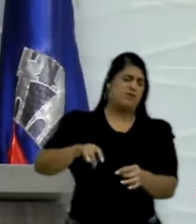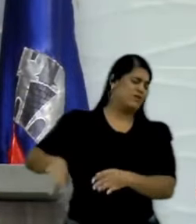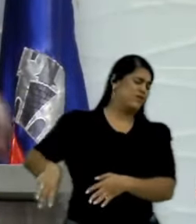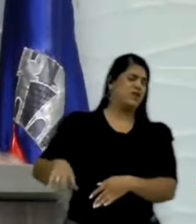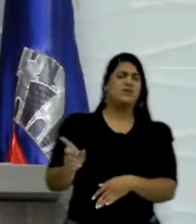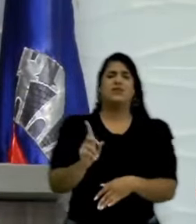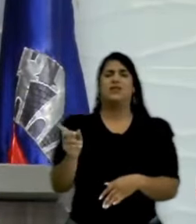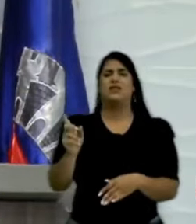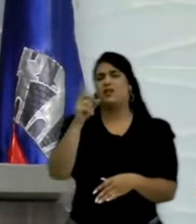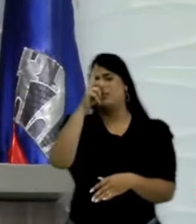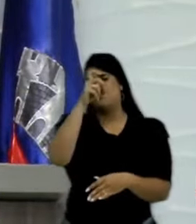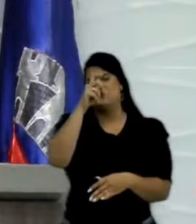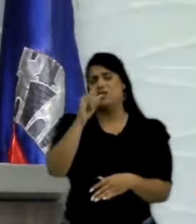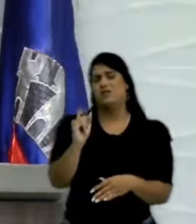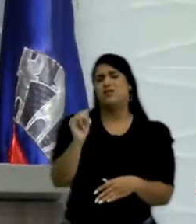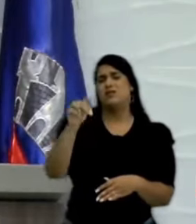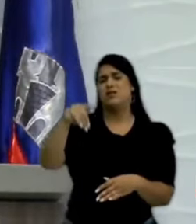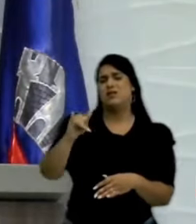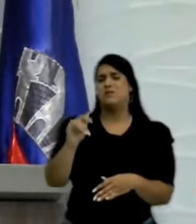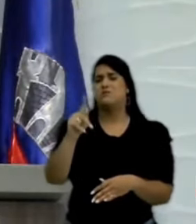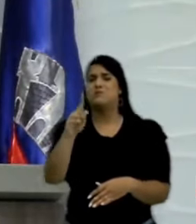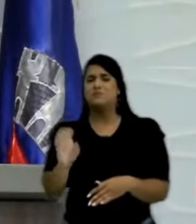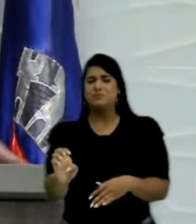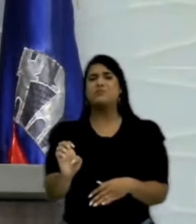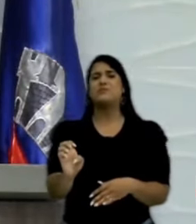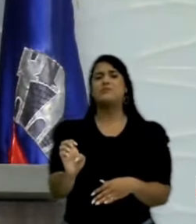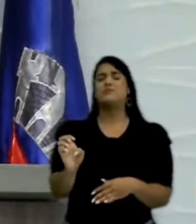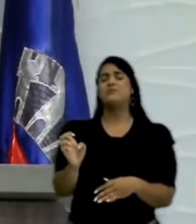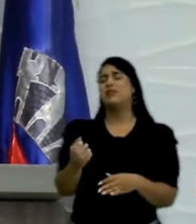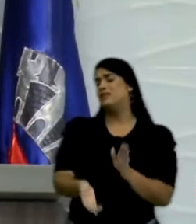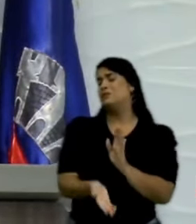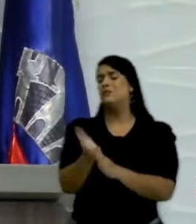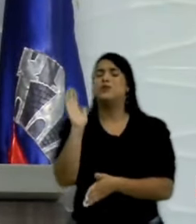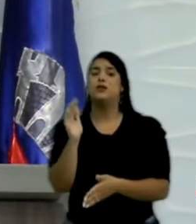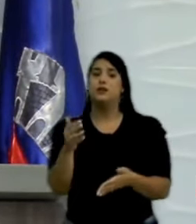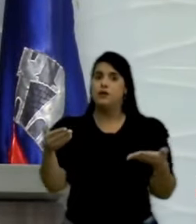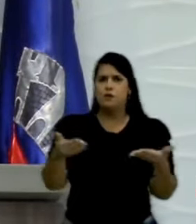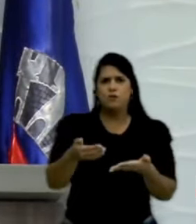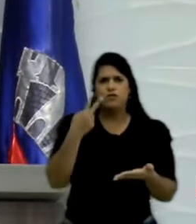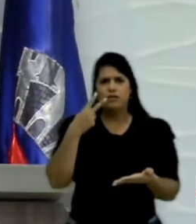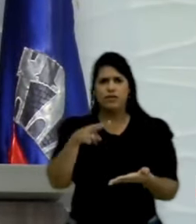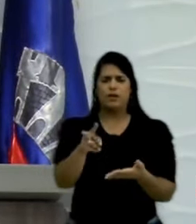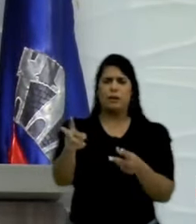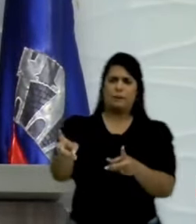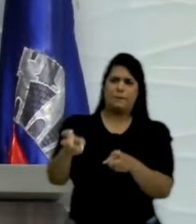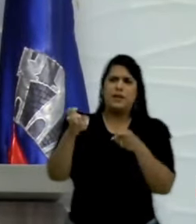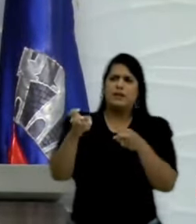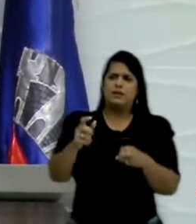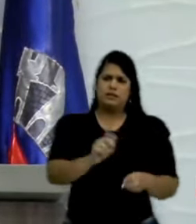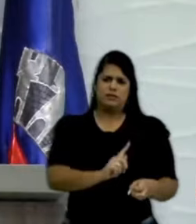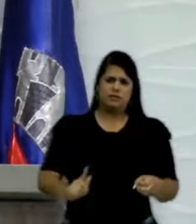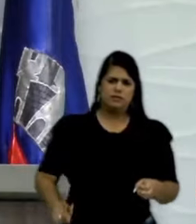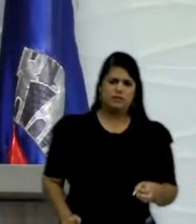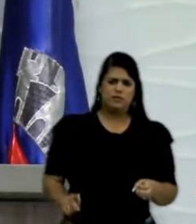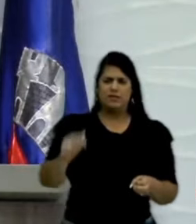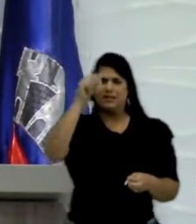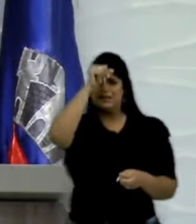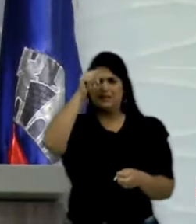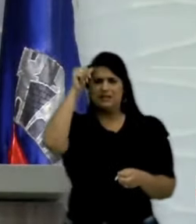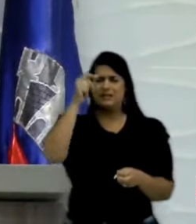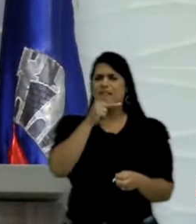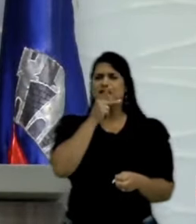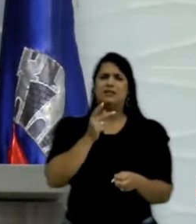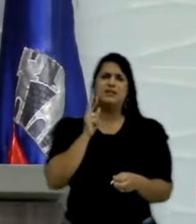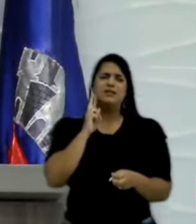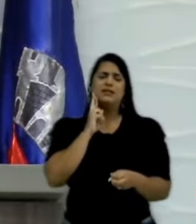que a maioria ficava no IMIP, porque era para poder vir embora. E hoje você vê um governo, que é Alexandre Batité, Paulo Renato,